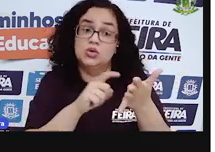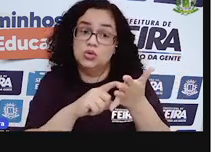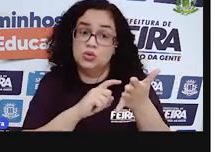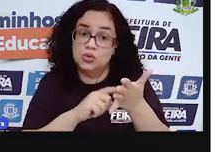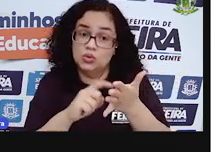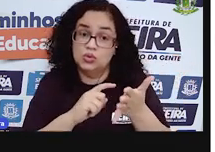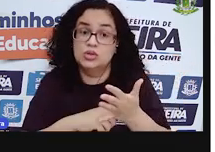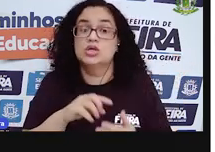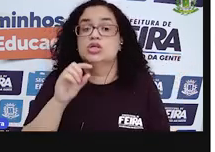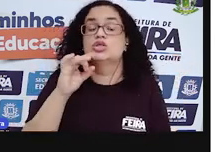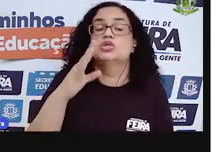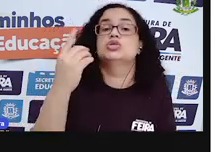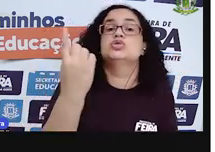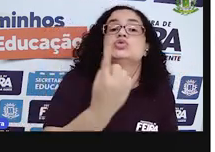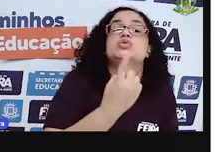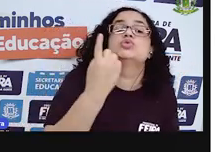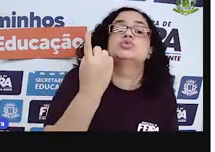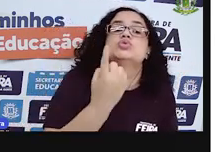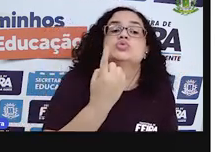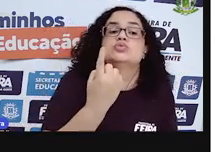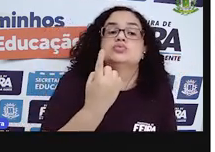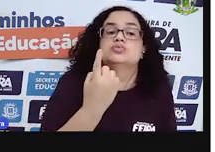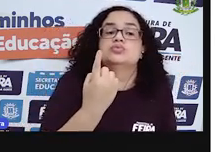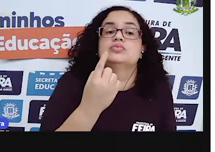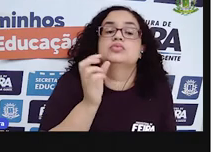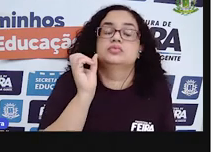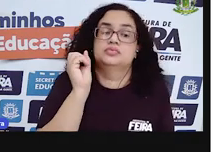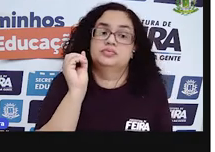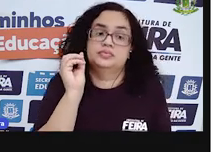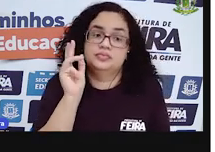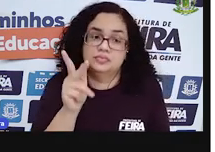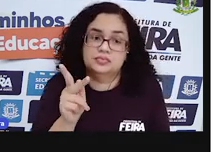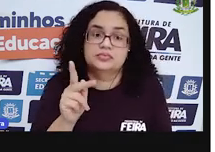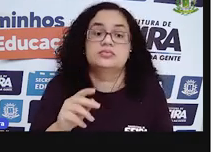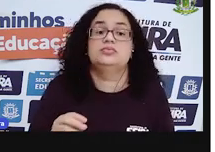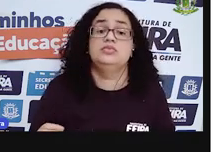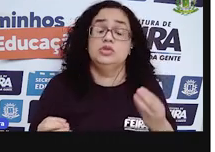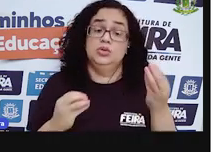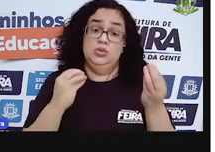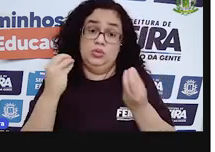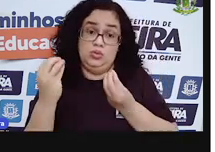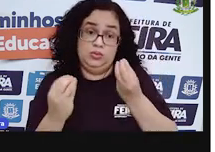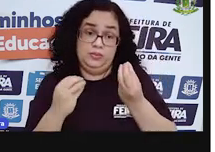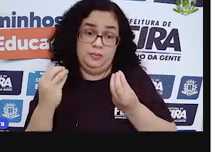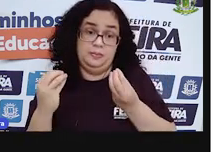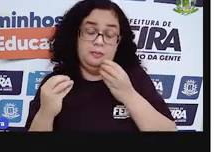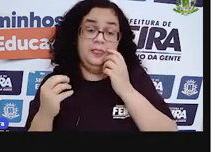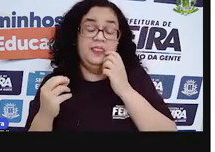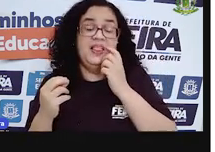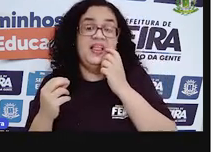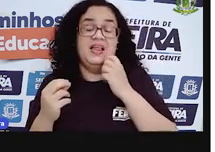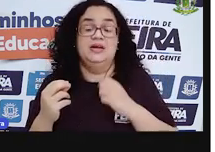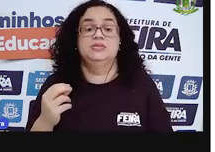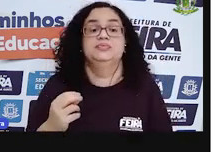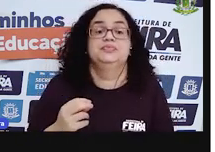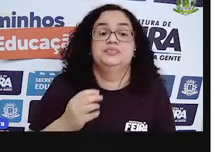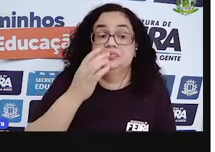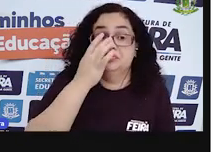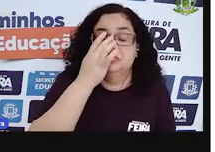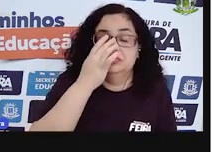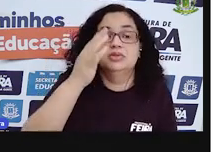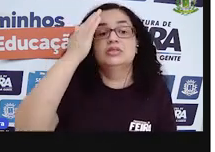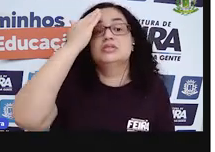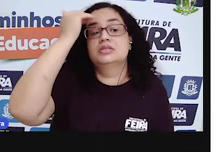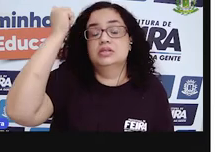usar a calculadora e você vai fazer sozinho ou sozinha tá bom Como assim passou passou então a ideia que é o seguinte